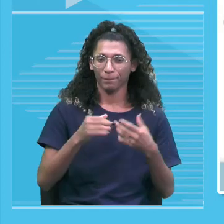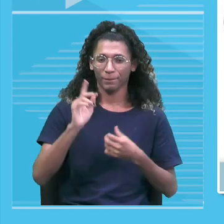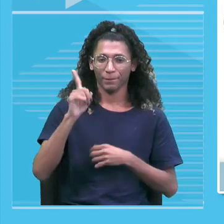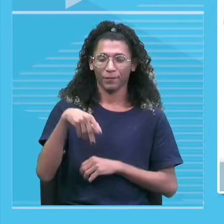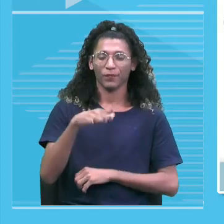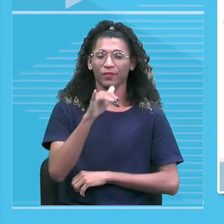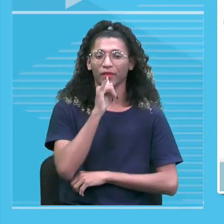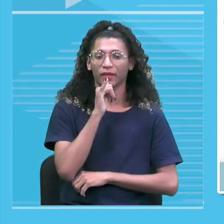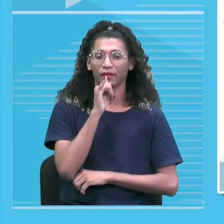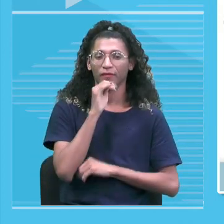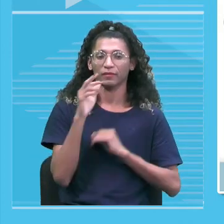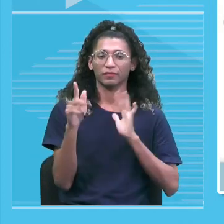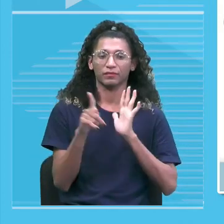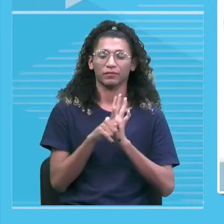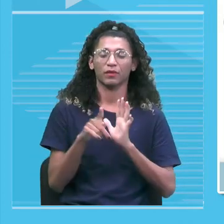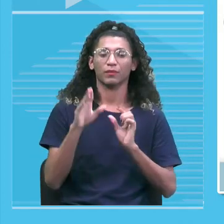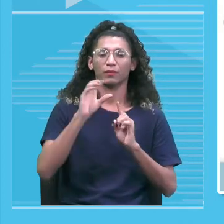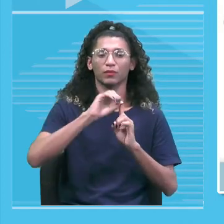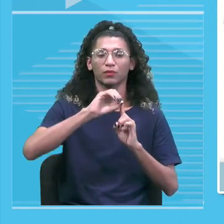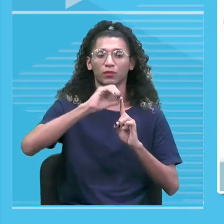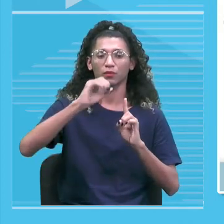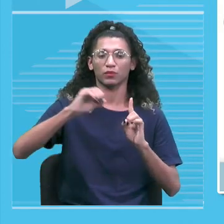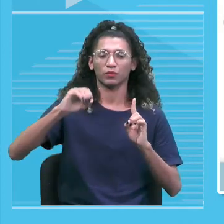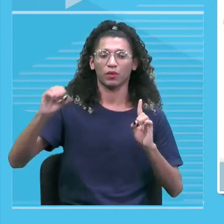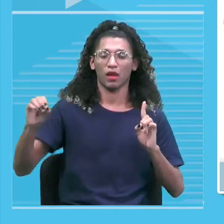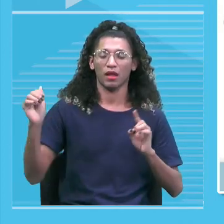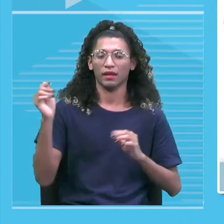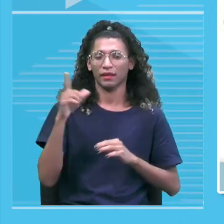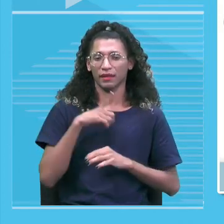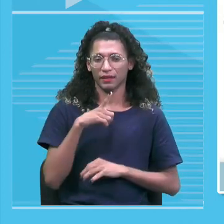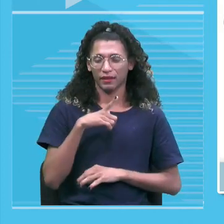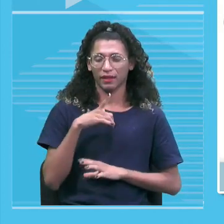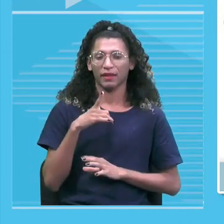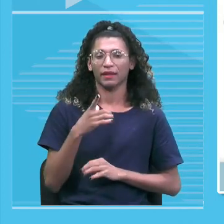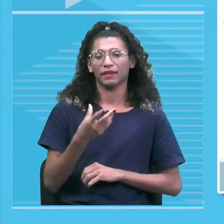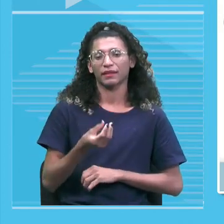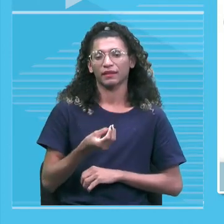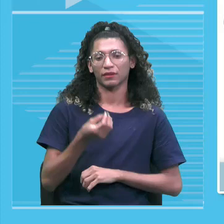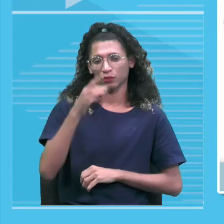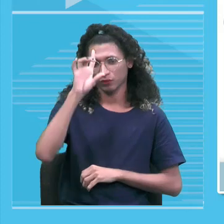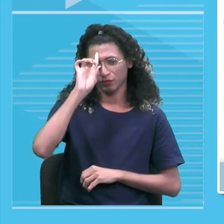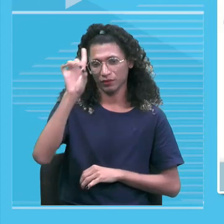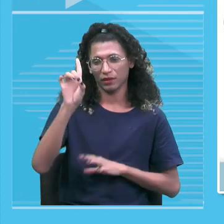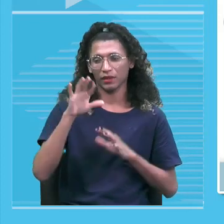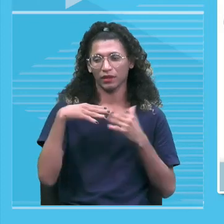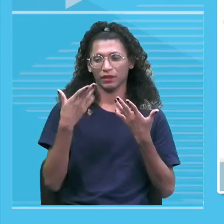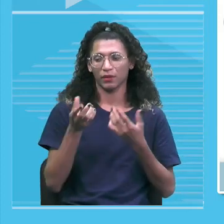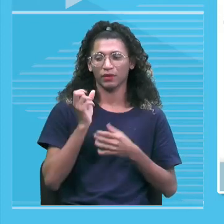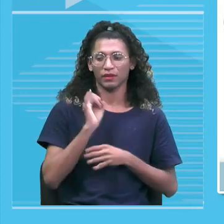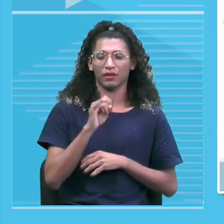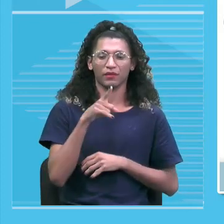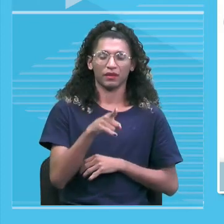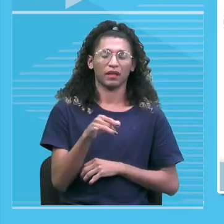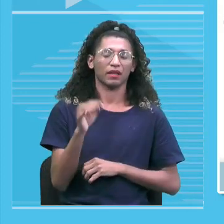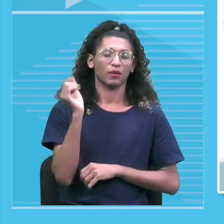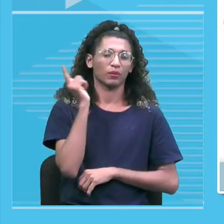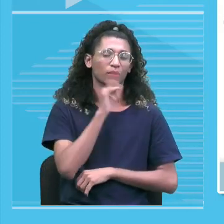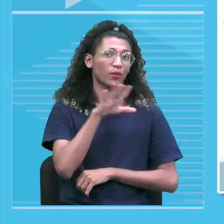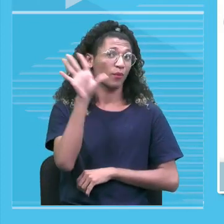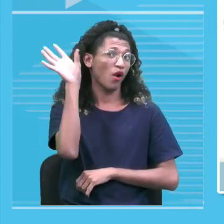exemplos de ondas que estão presentes no nosso cotidiano inclusive se você está me ouvindo